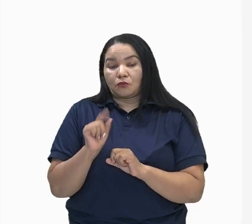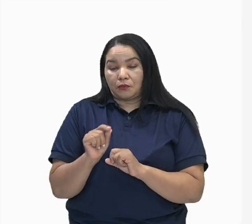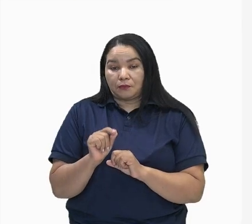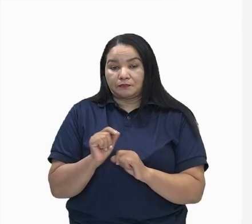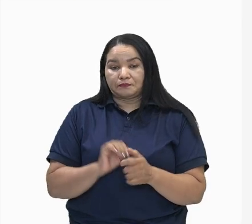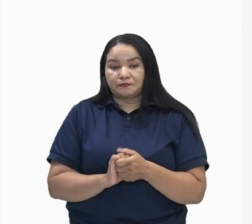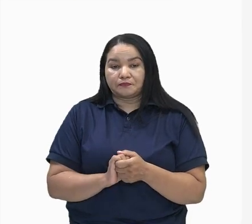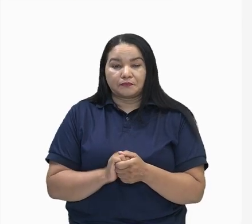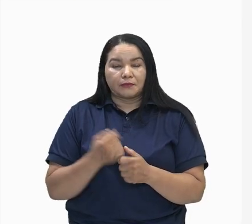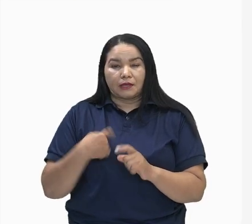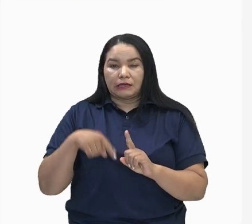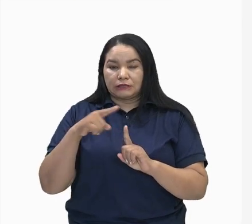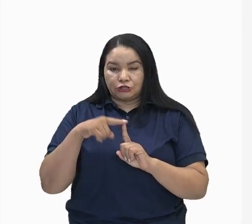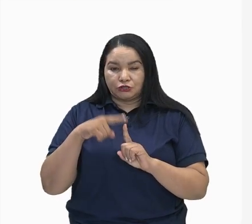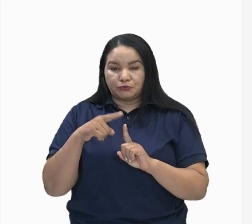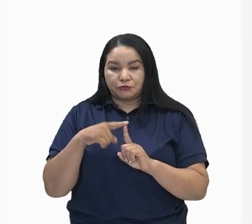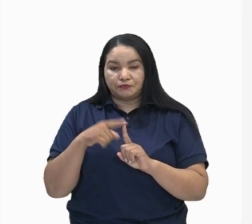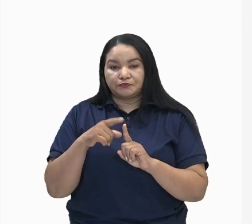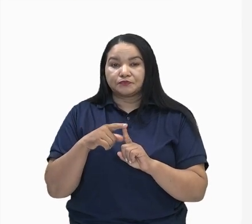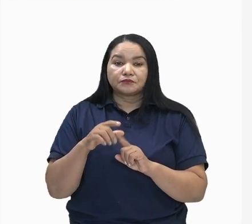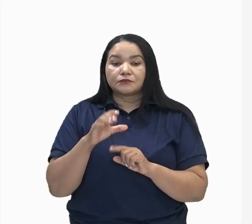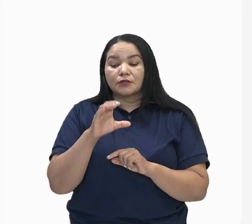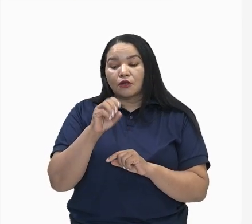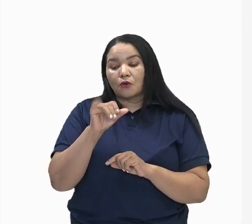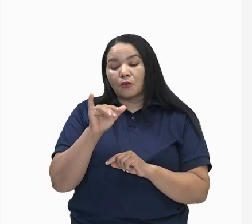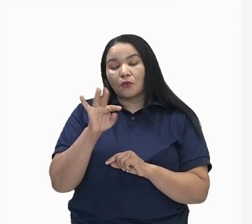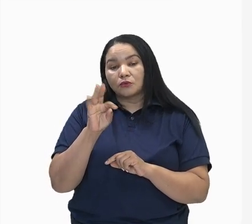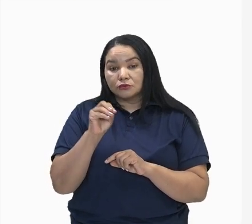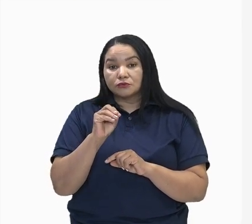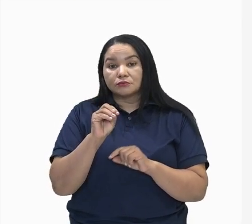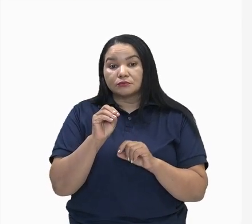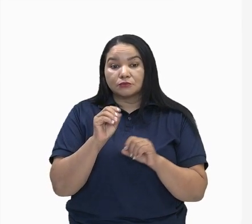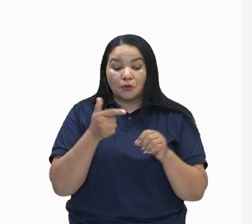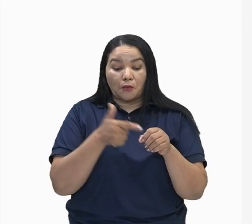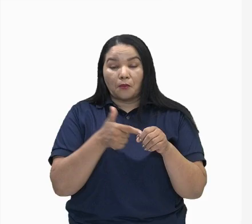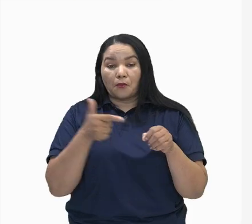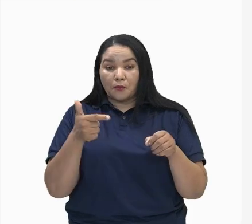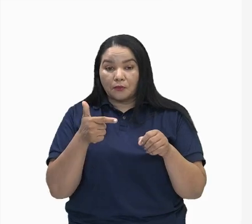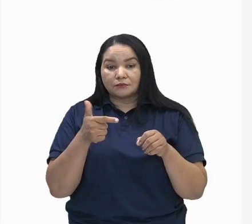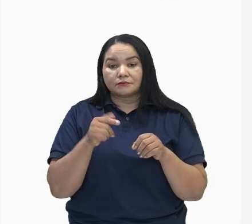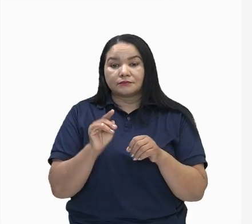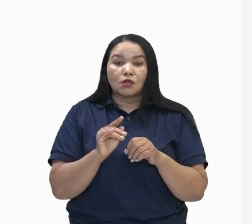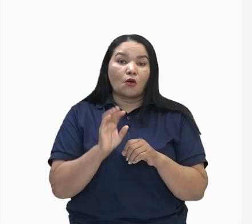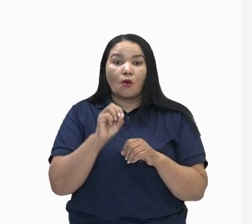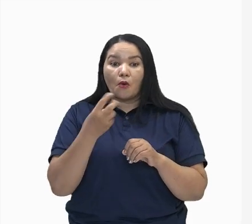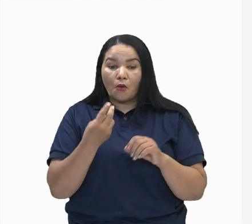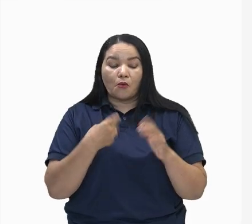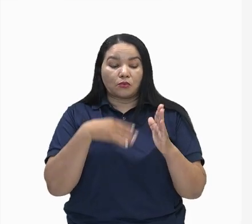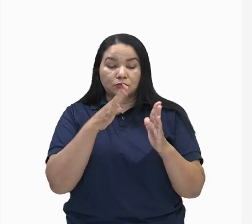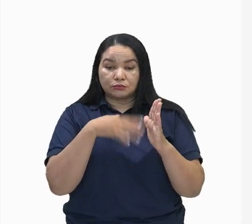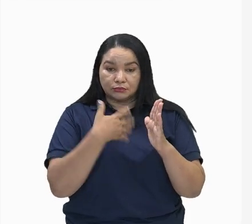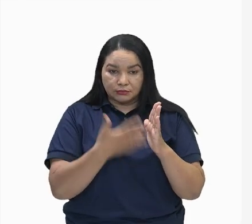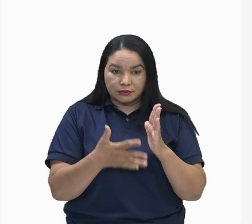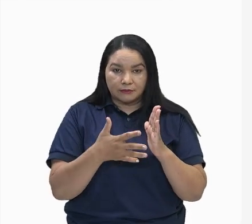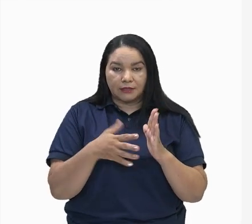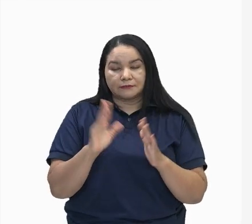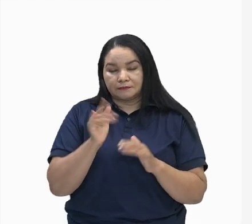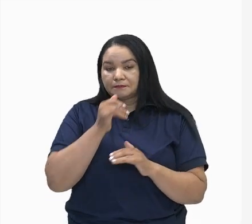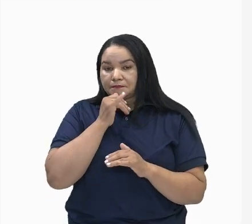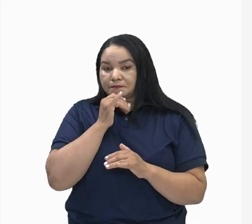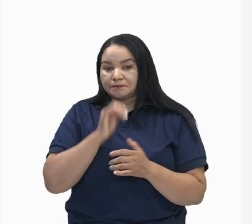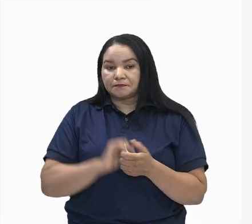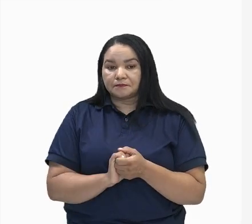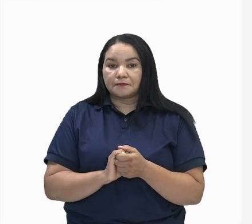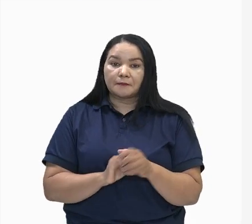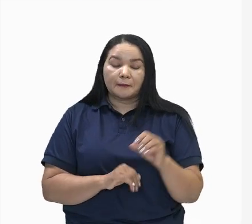ser do tipo coito interrompido e tabelinha, né? No caso aí, o coito interrompido consiste em retirar